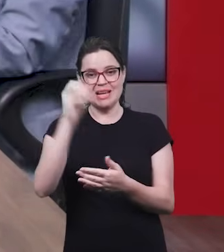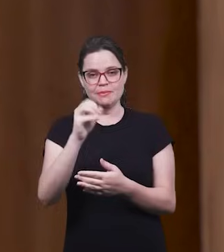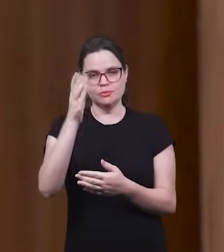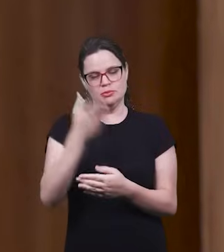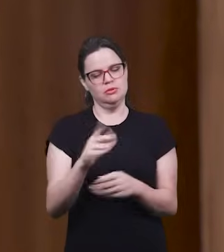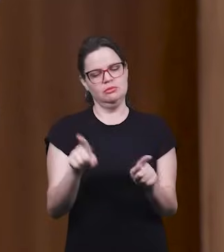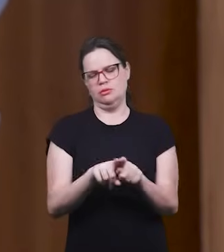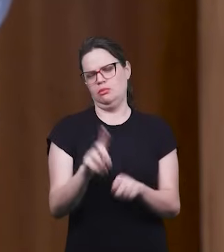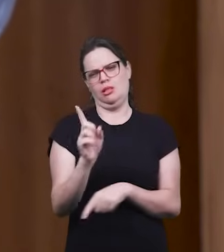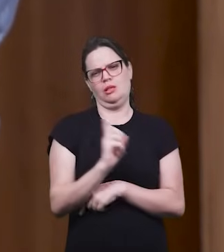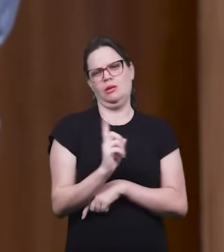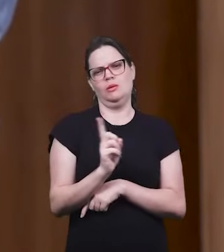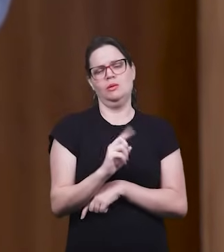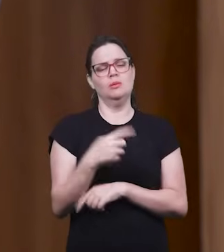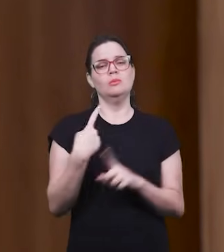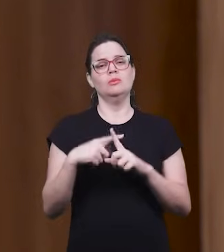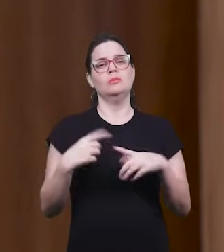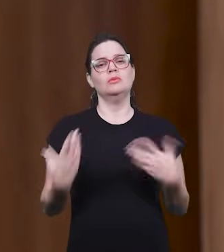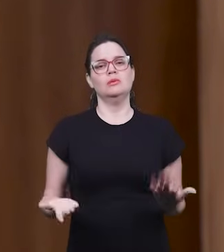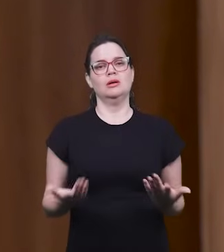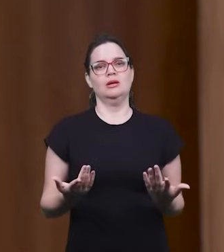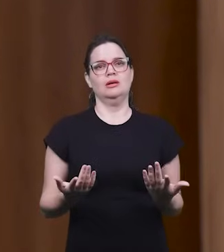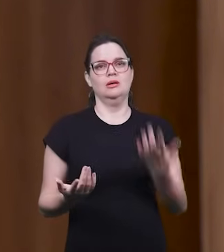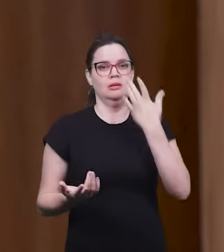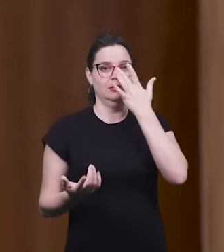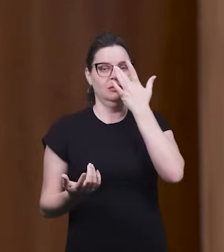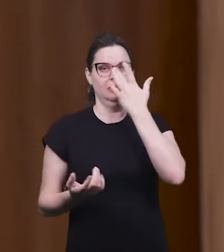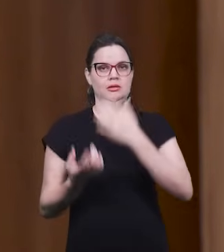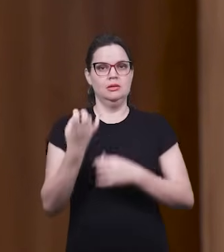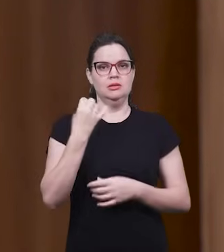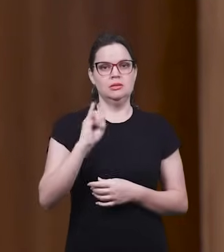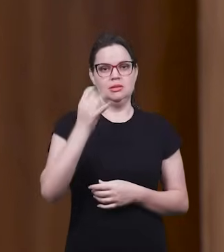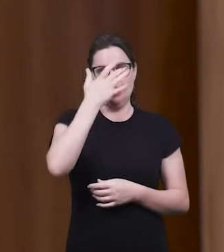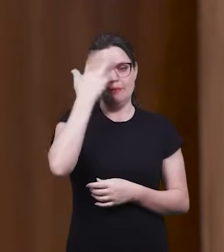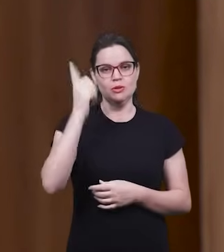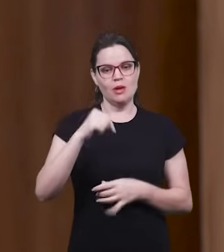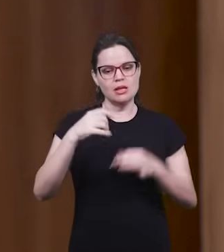Por quê? Porque a pessoa direita,